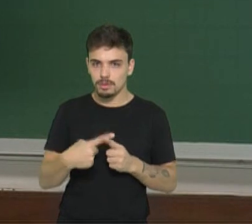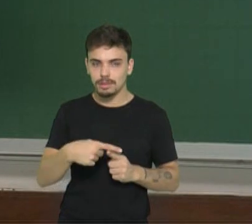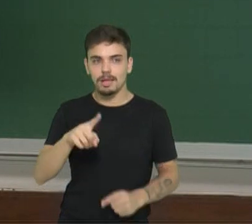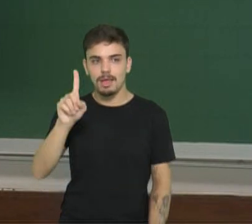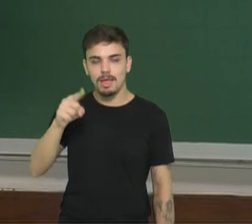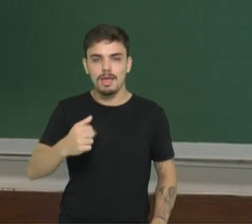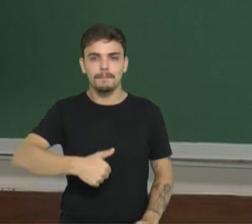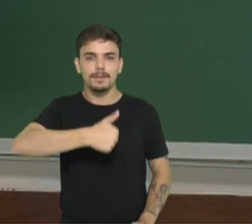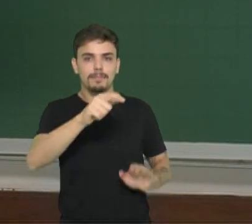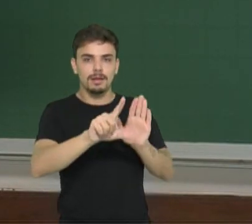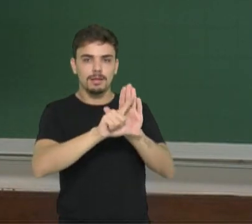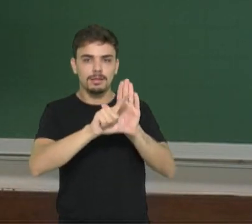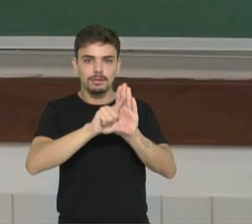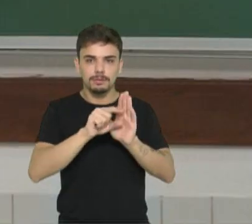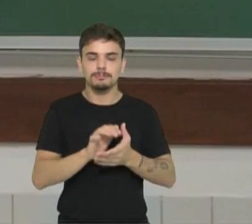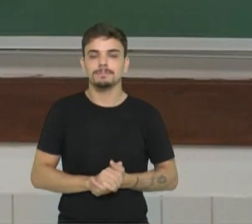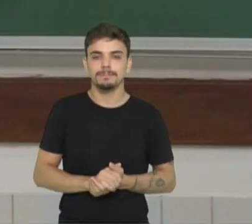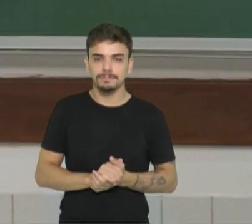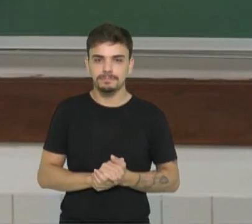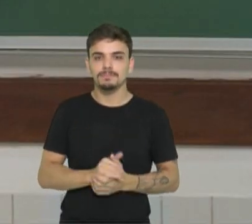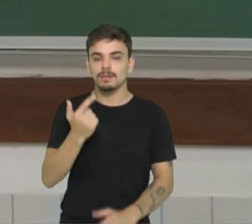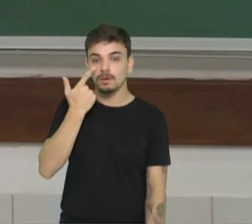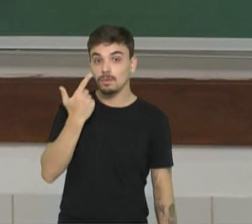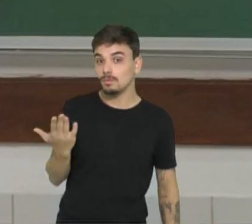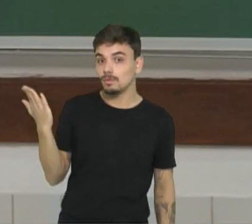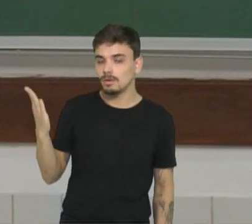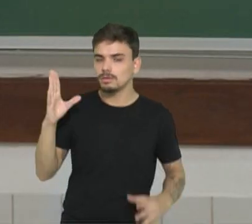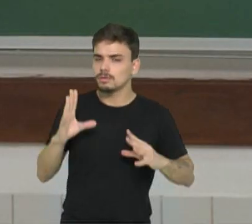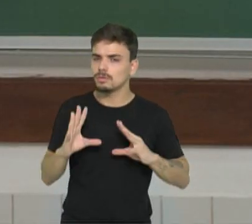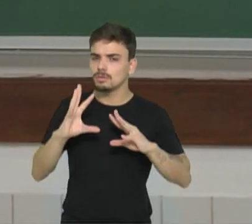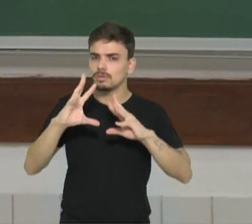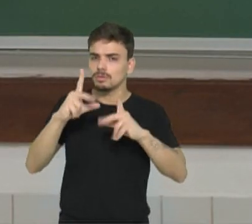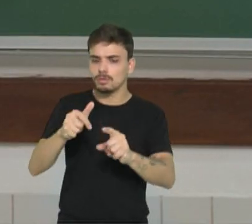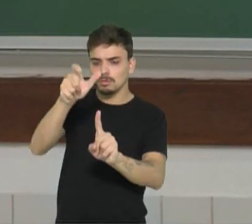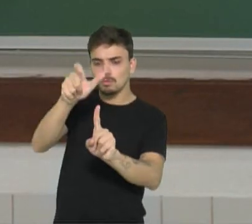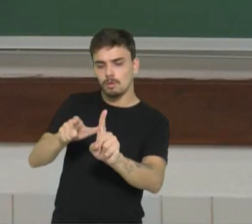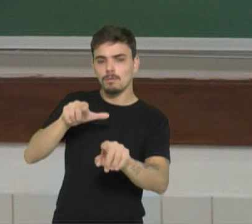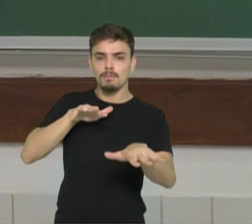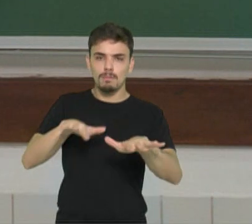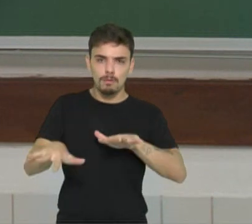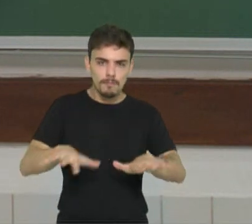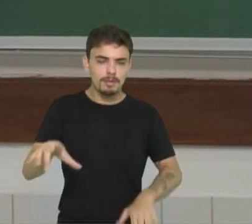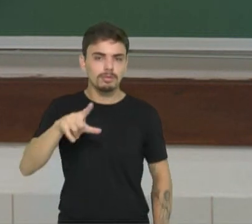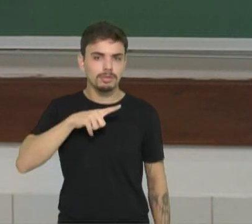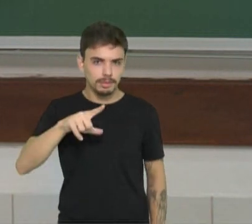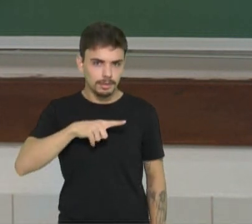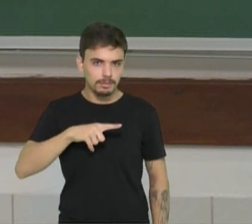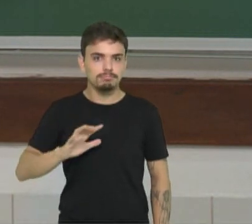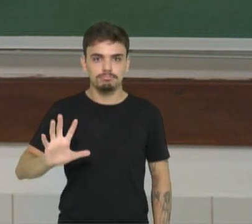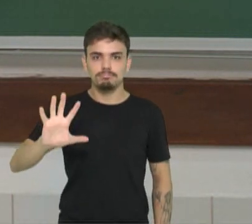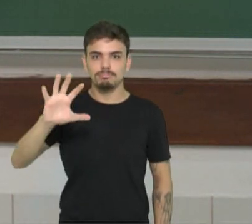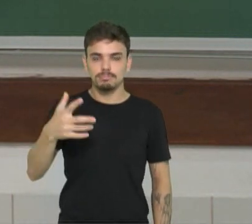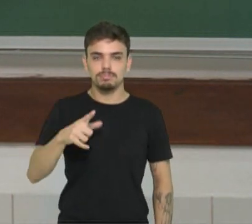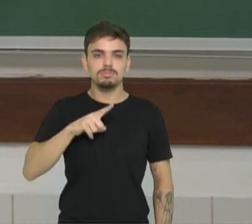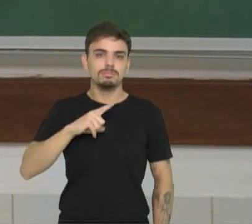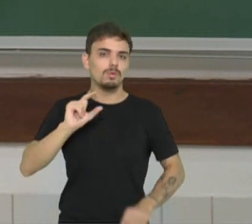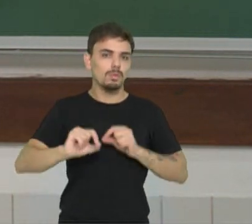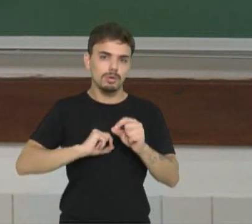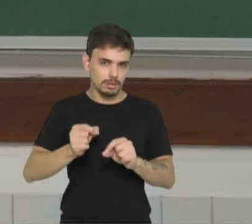é a primeira lei de Newton. Então, olha só, todo corpo em movimento, ele tende a continuar em